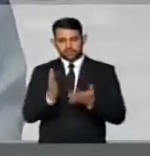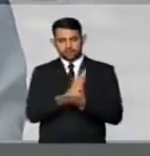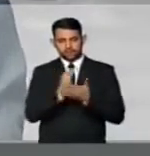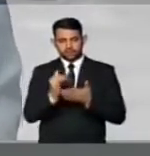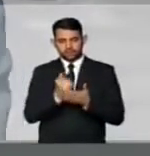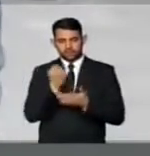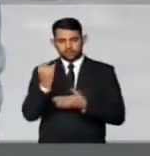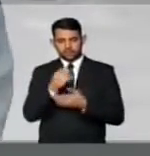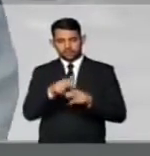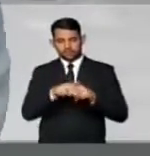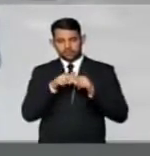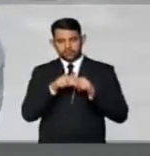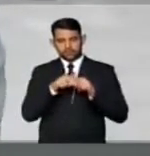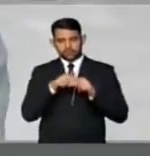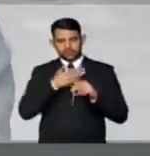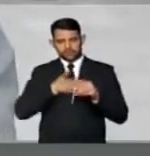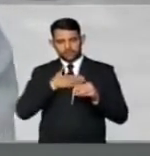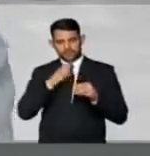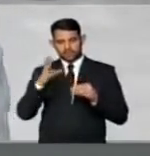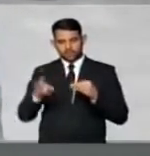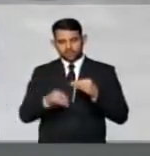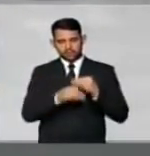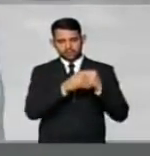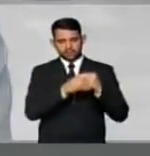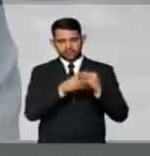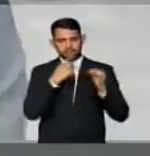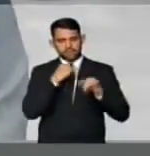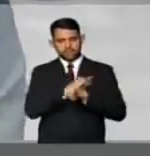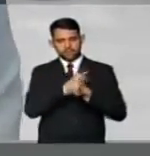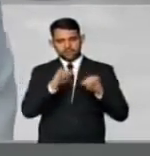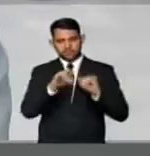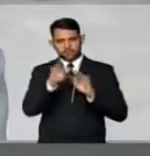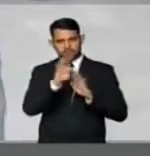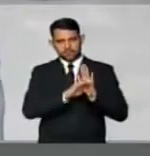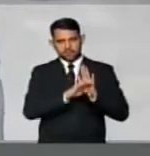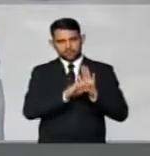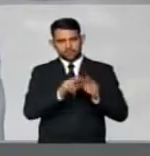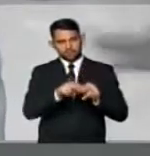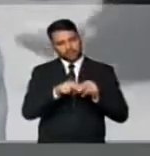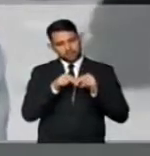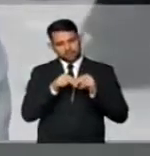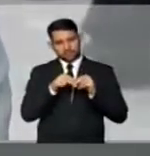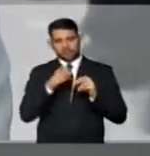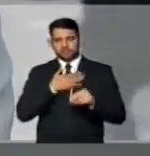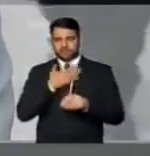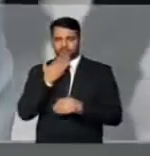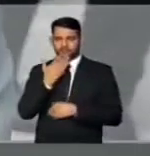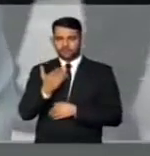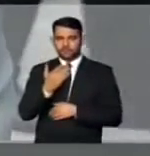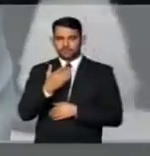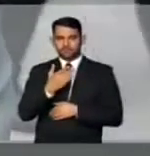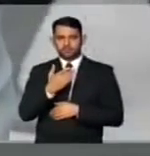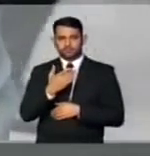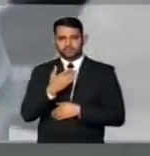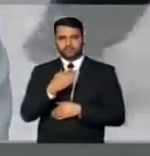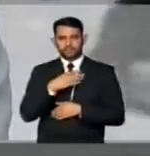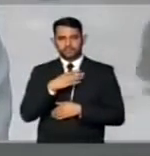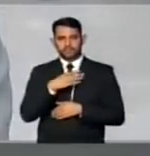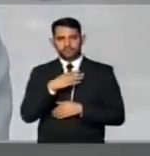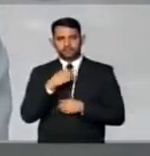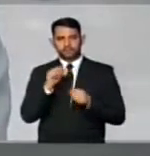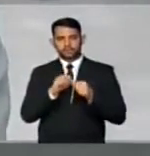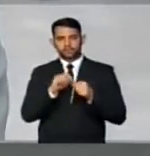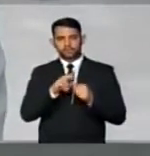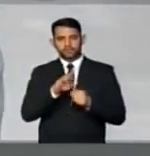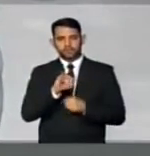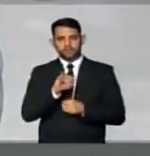intocada. Portanto, queria anexar ao seu pronunciamento, modestamente, esse meu texto, que aliás saiu no blog do Noblar ontem,